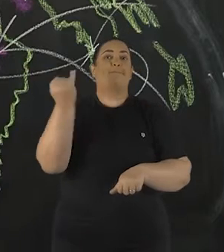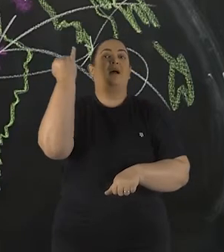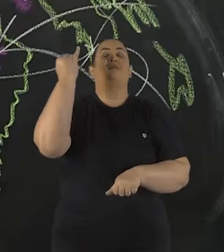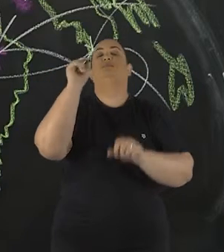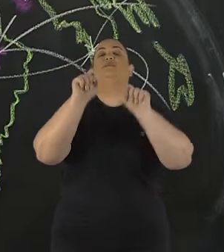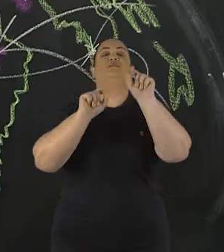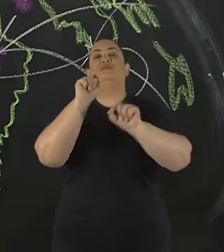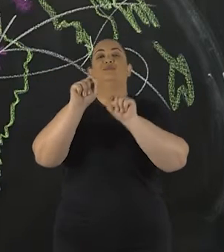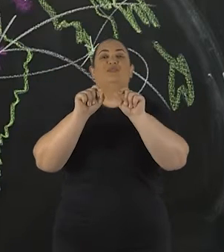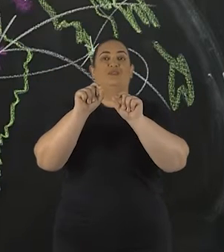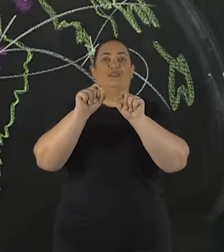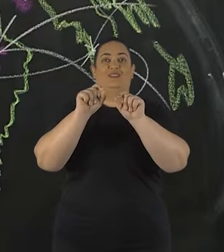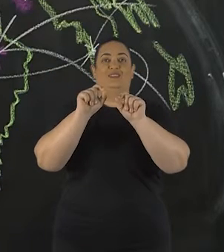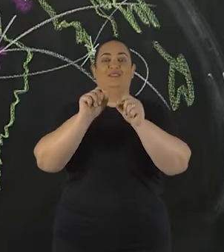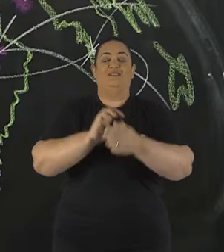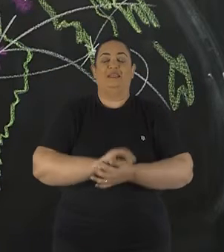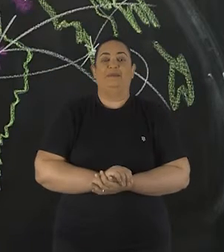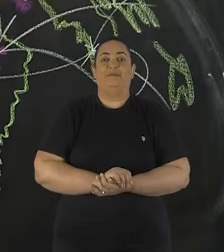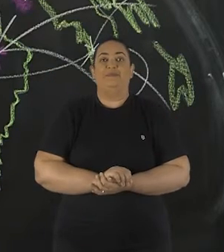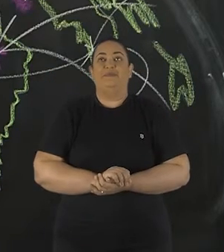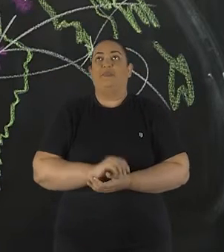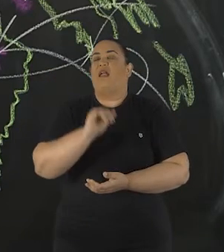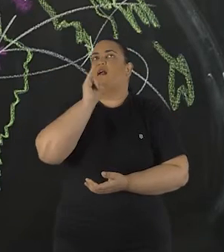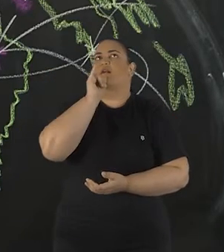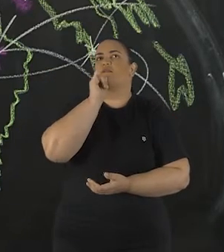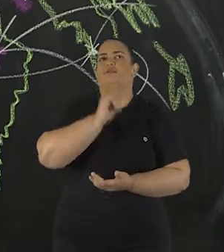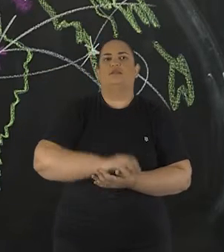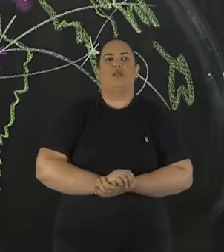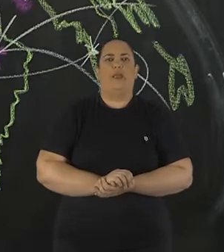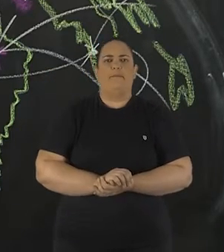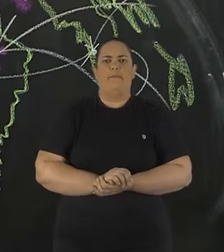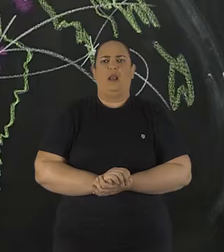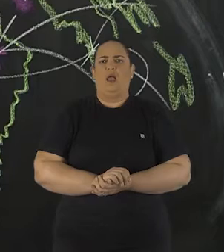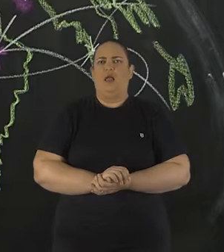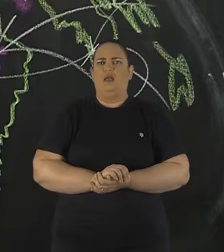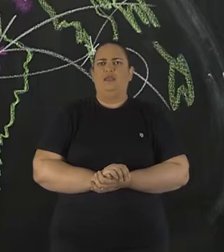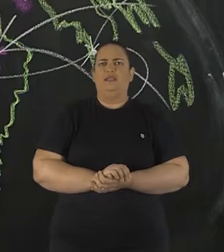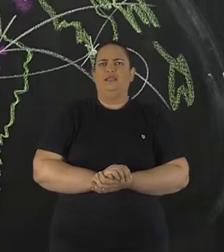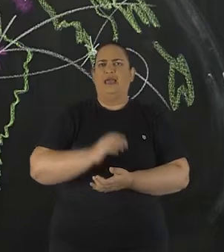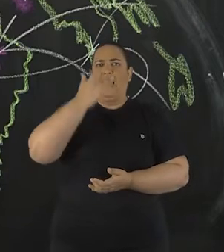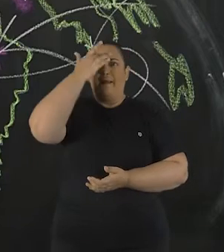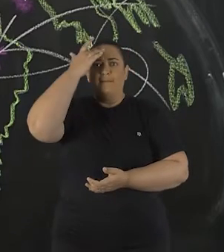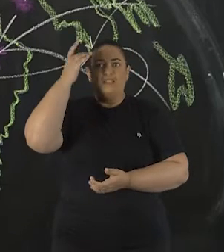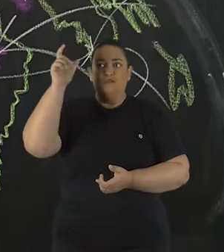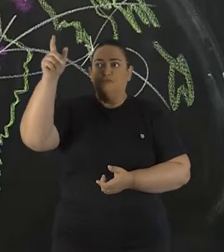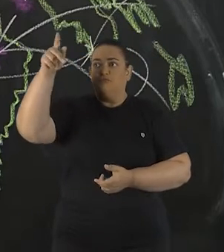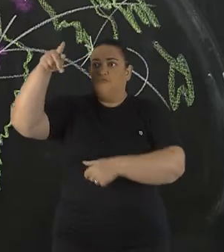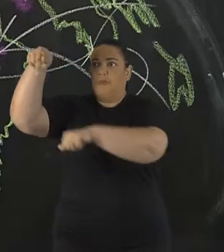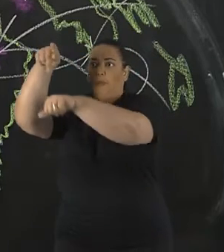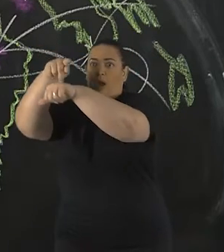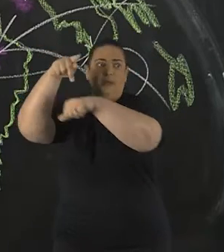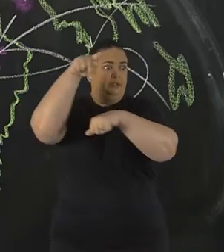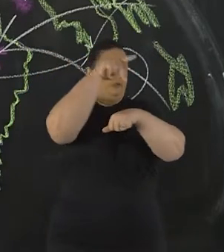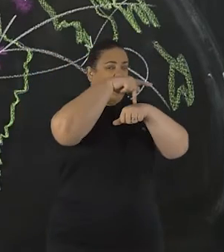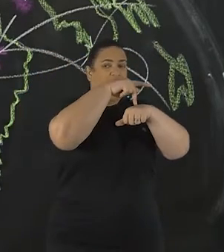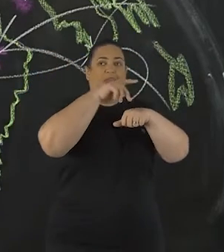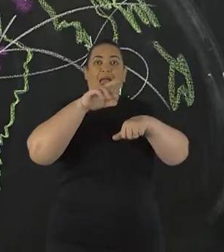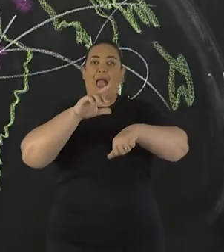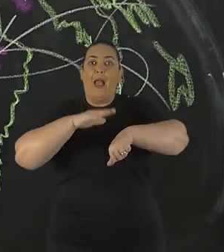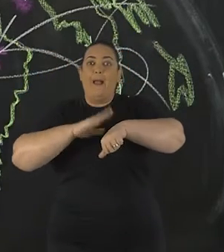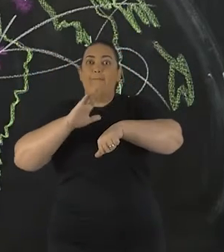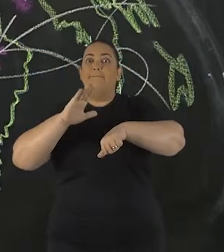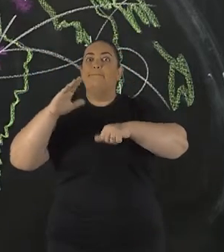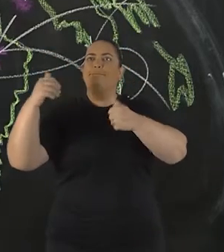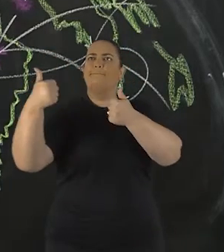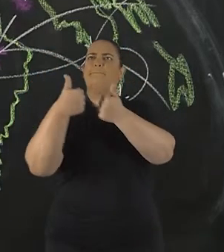hoje ainda, a respeito aí de diminuição das distâncias entre as pessoas no mundo. Quando a gente